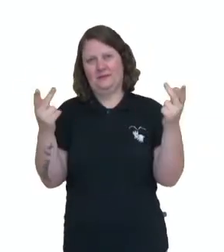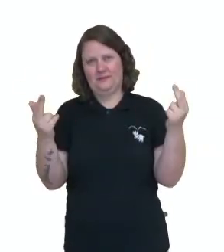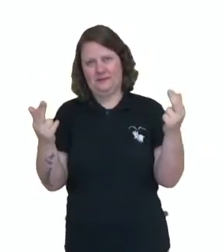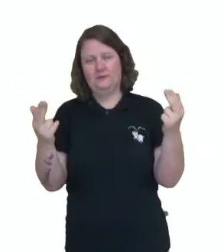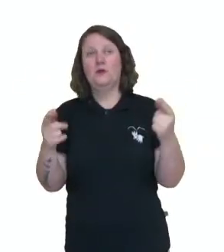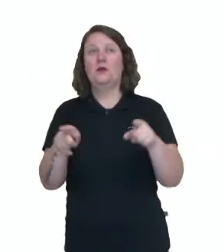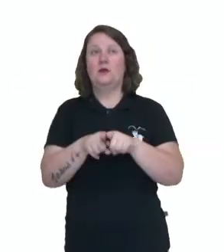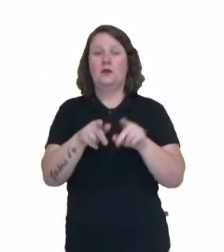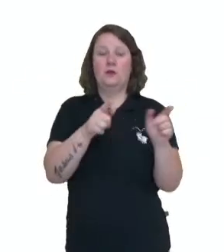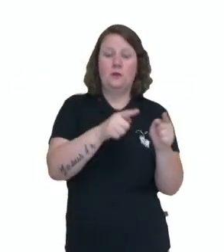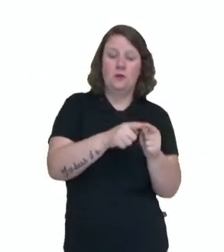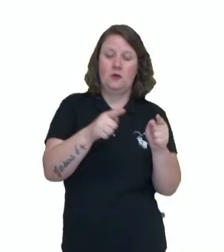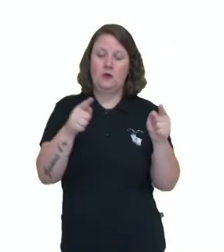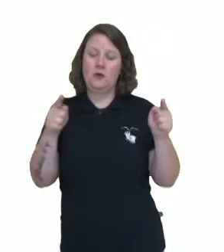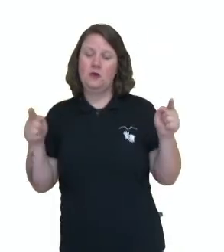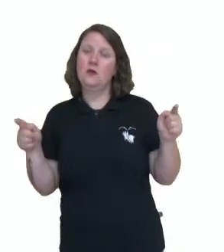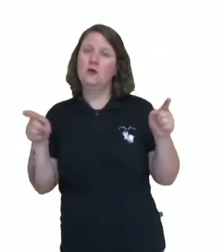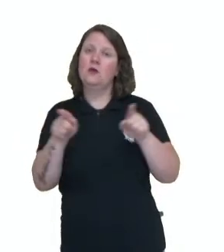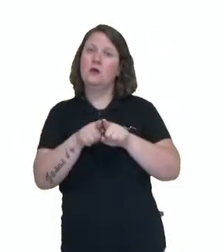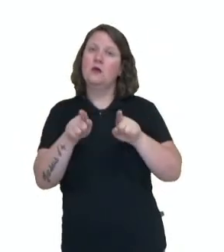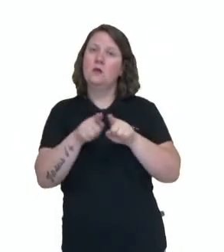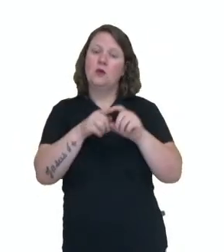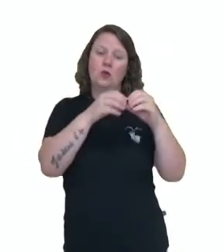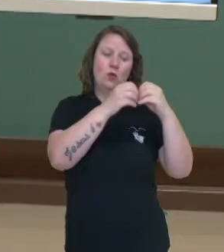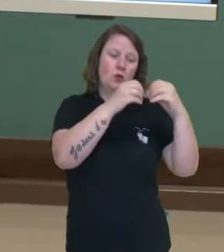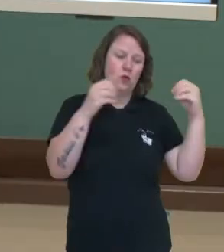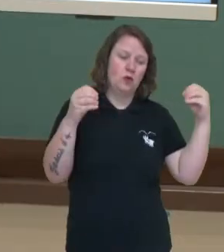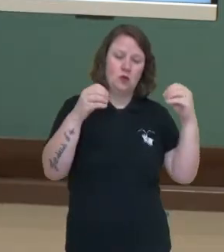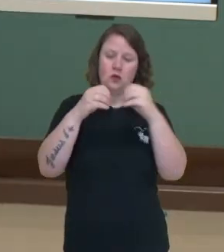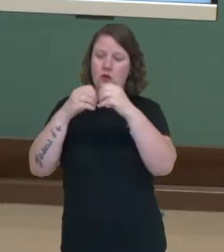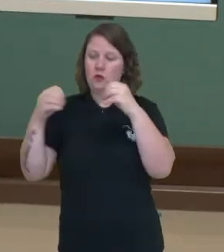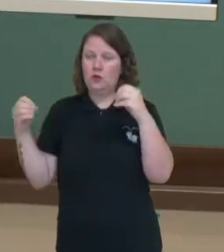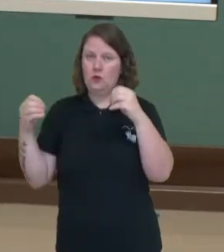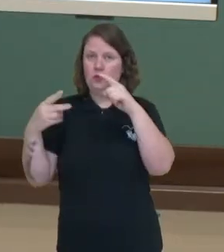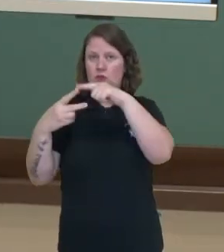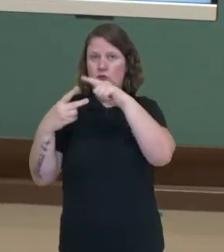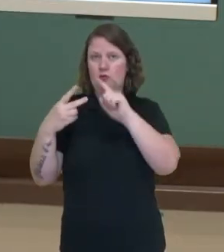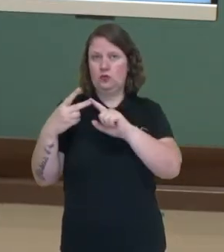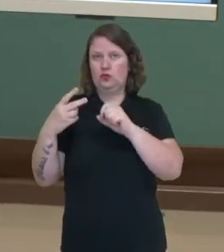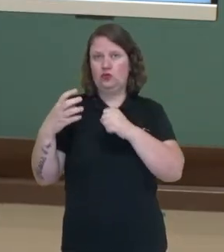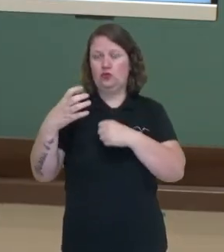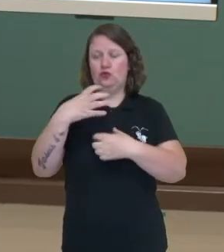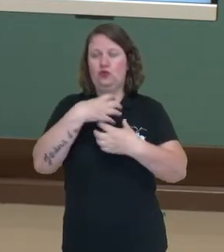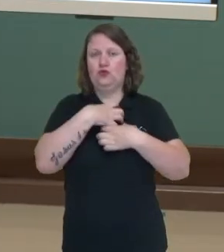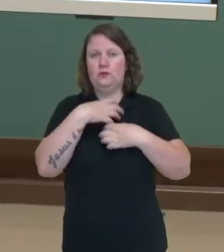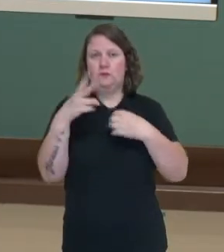um período composto, porque temos 2 orações, 2 formas verbais.